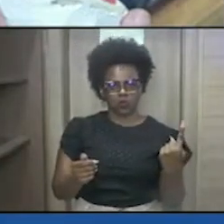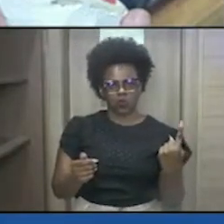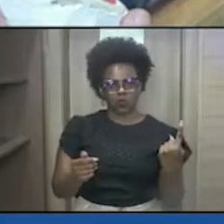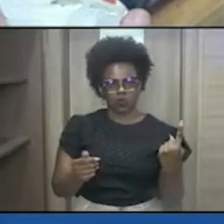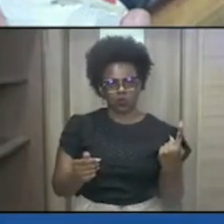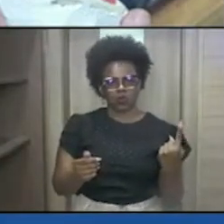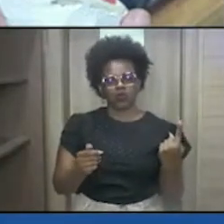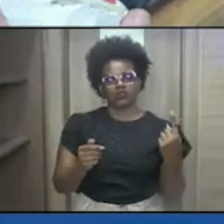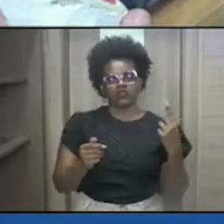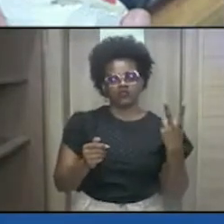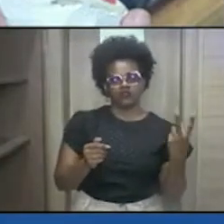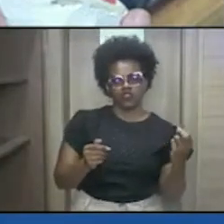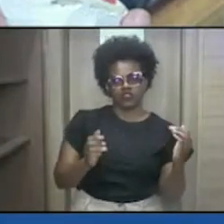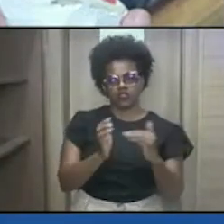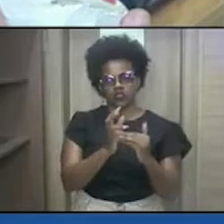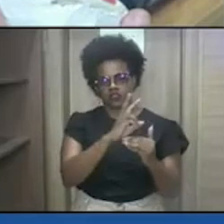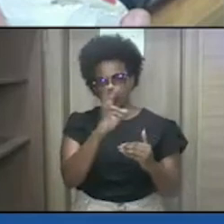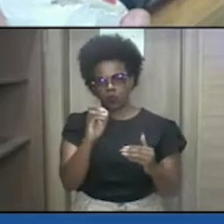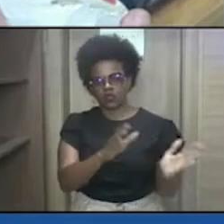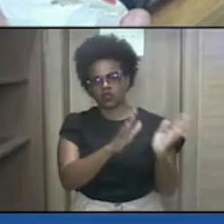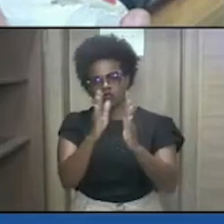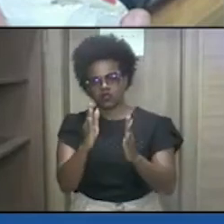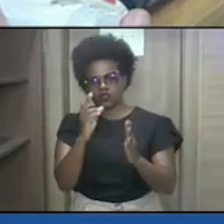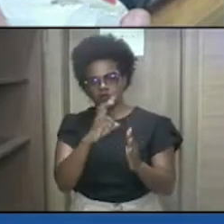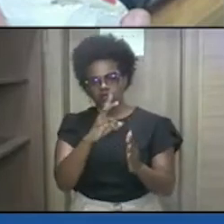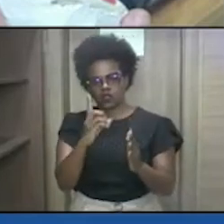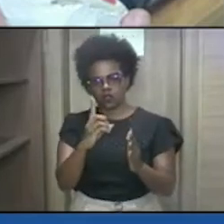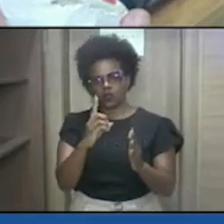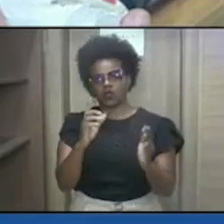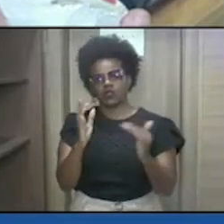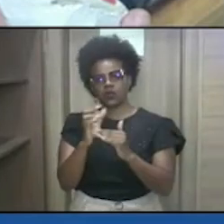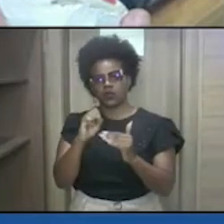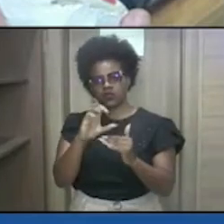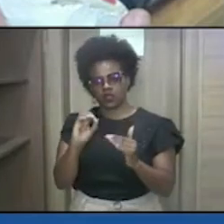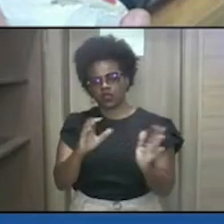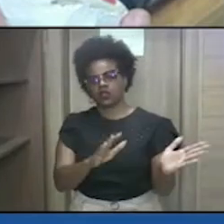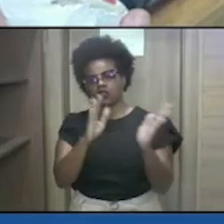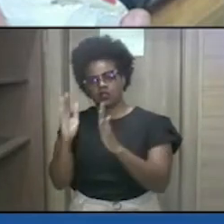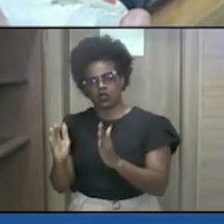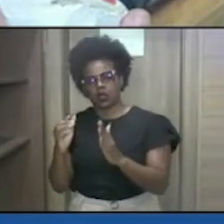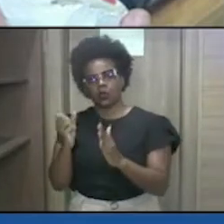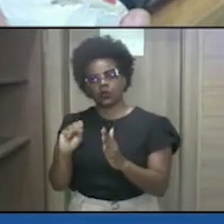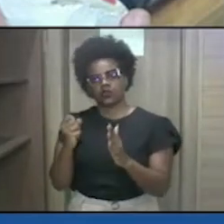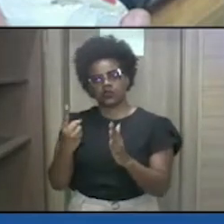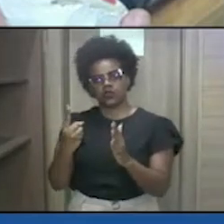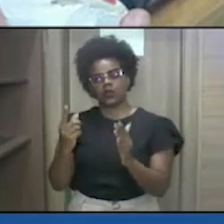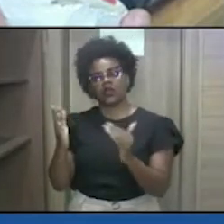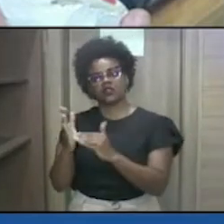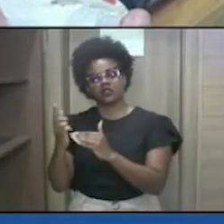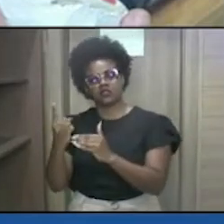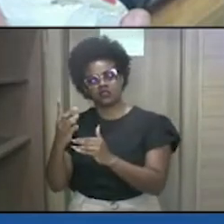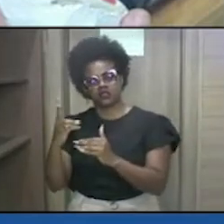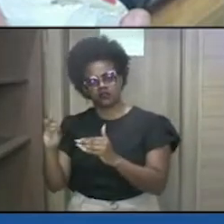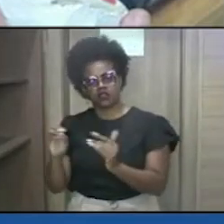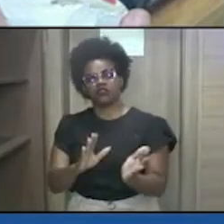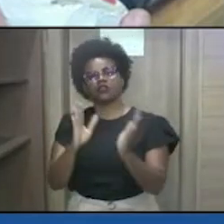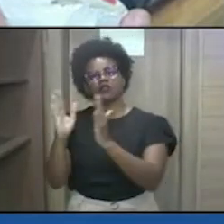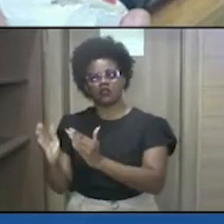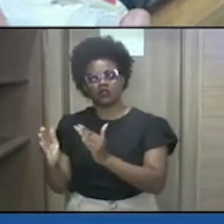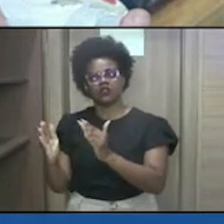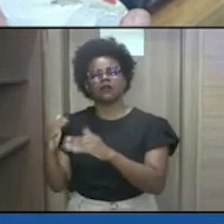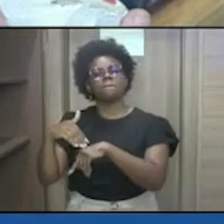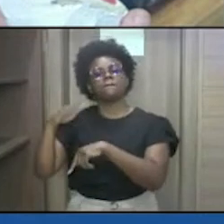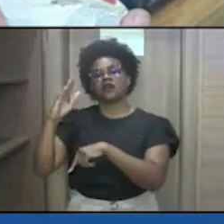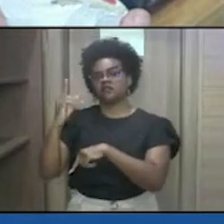mês, a faixa 2 de 51 a 80, a faixa 3 de 81 a 120 próteses e a faixa 4